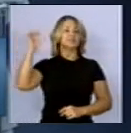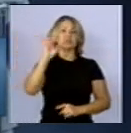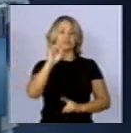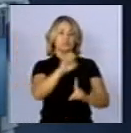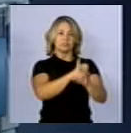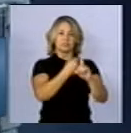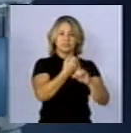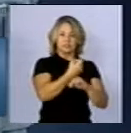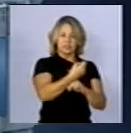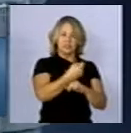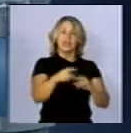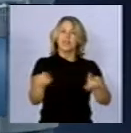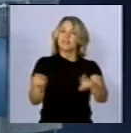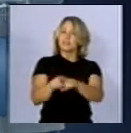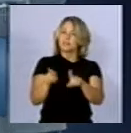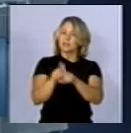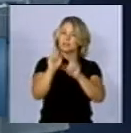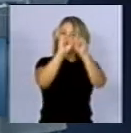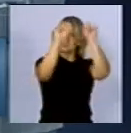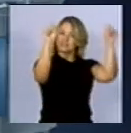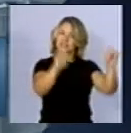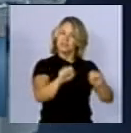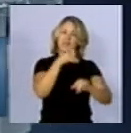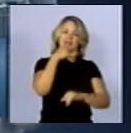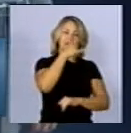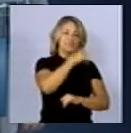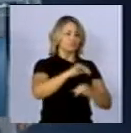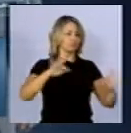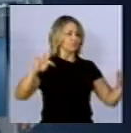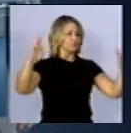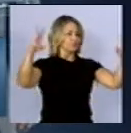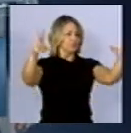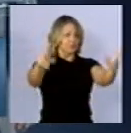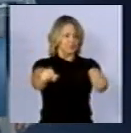sociedade mas para o sistema elétrico como um